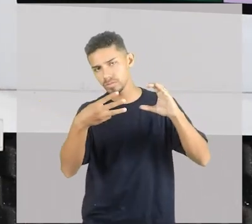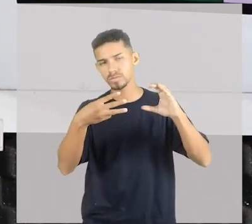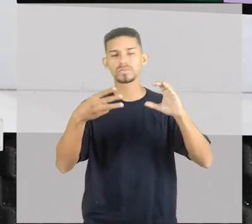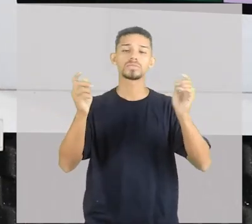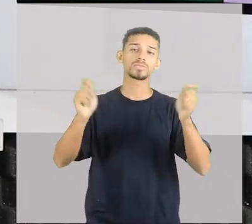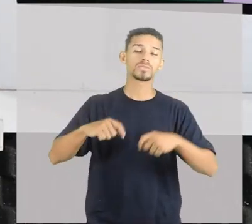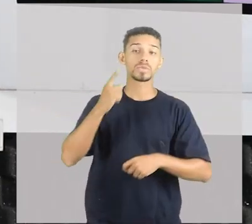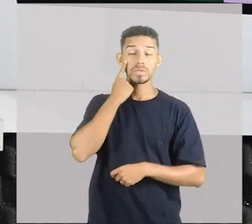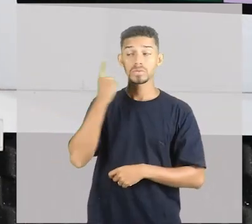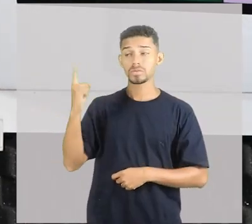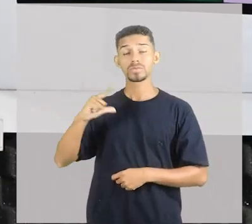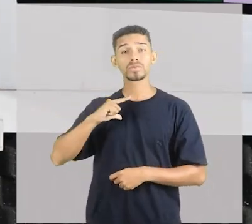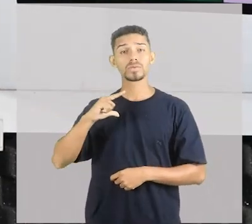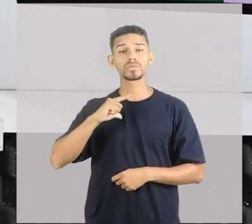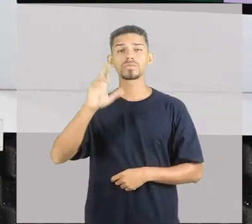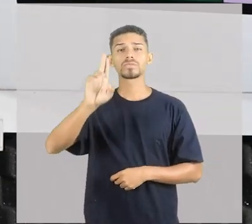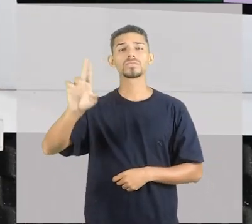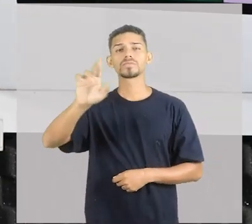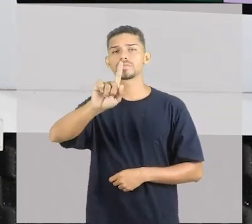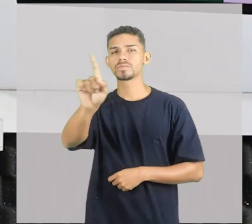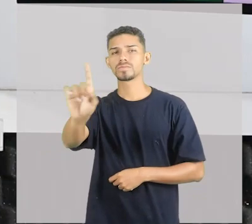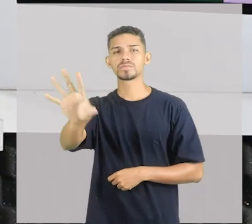Existe o que eu chamo de álcool.